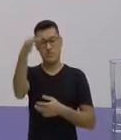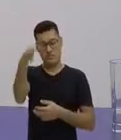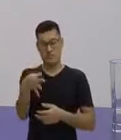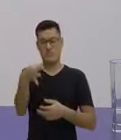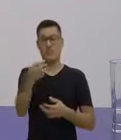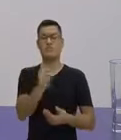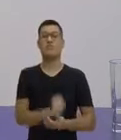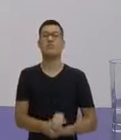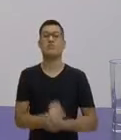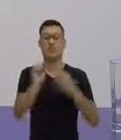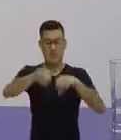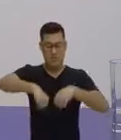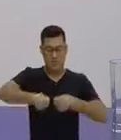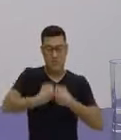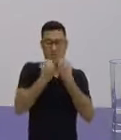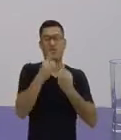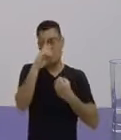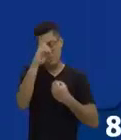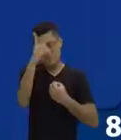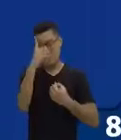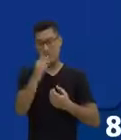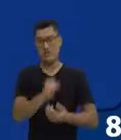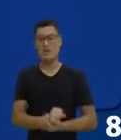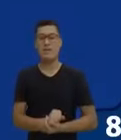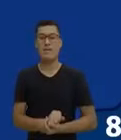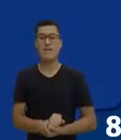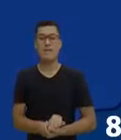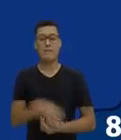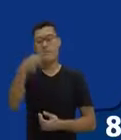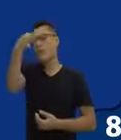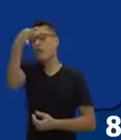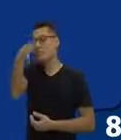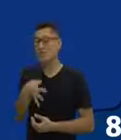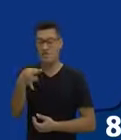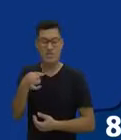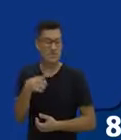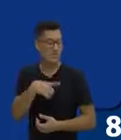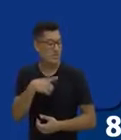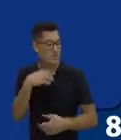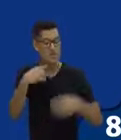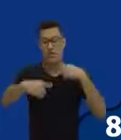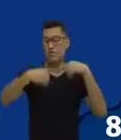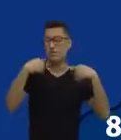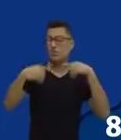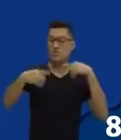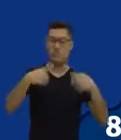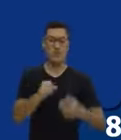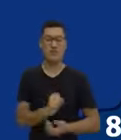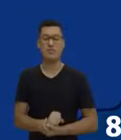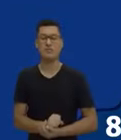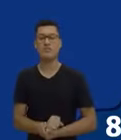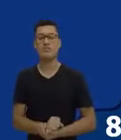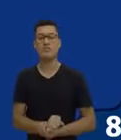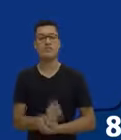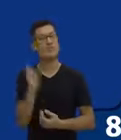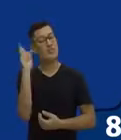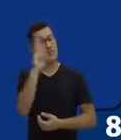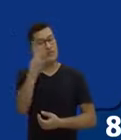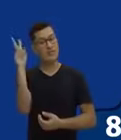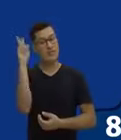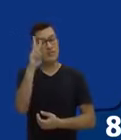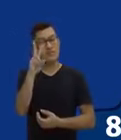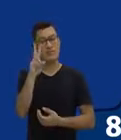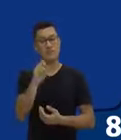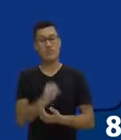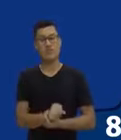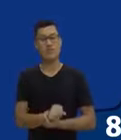para reforçar aqui a ideia? Bem reforçado aí, eu tenho certeza que eles não vão ter dúvida com relação a essa parte. Mas vamos lembrar o seguinte,